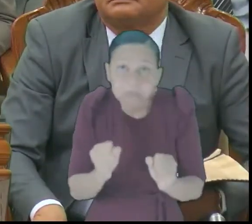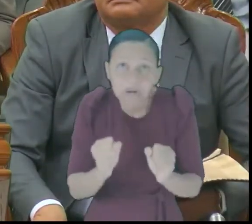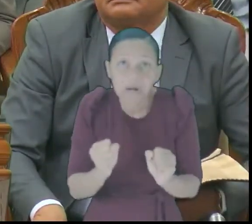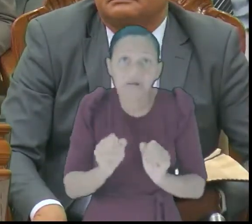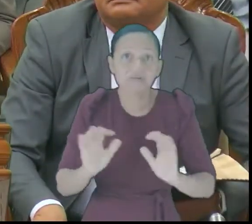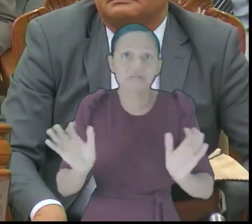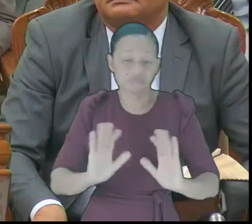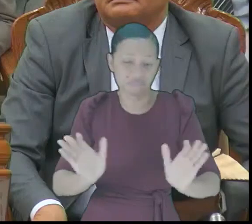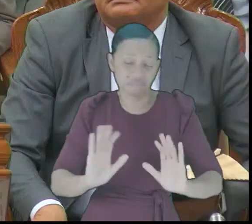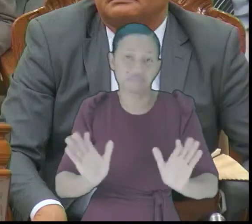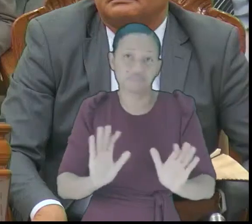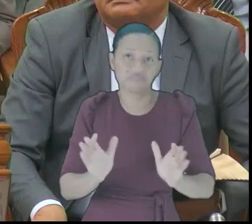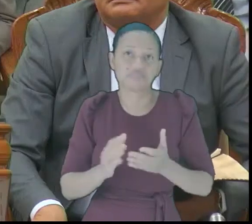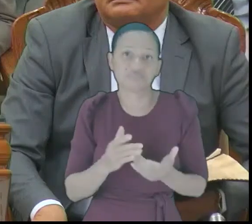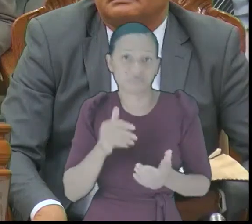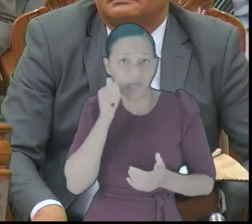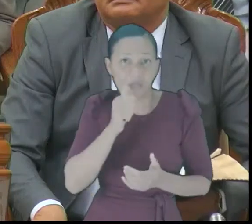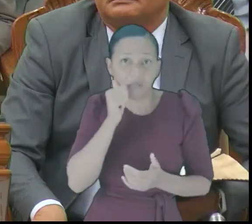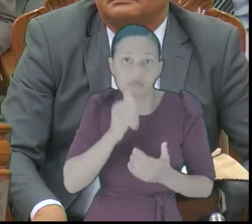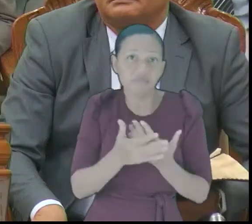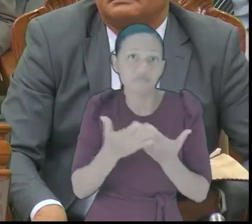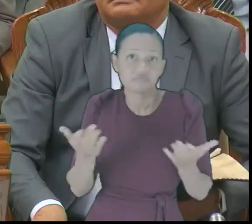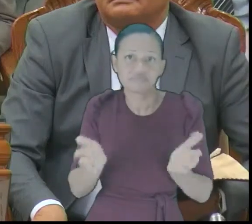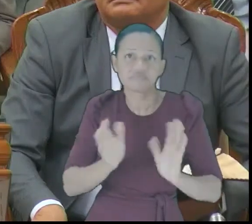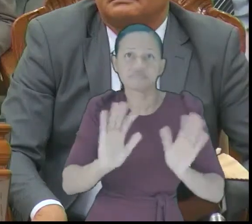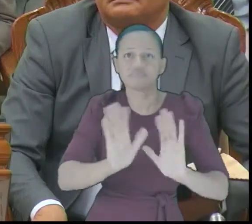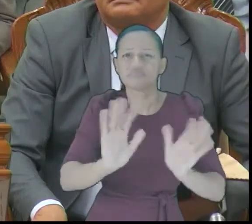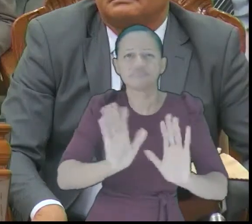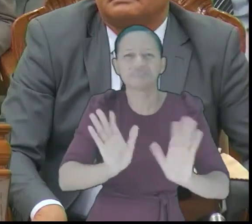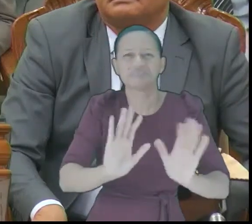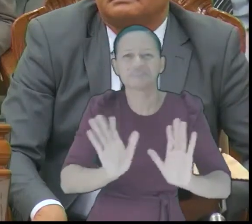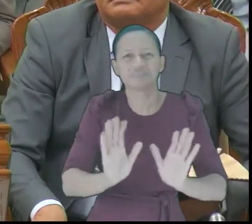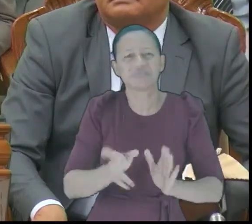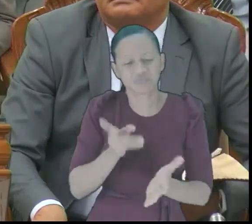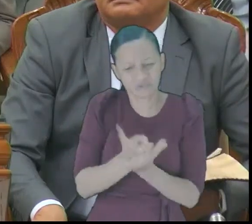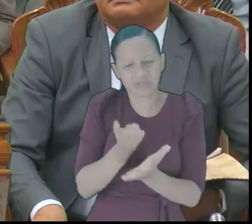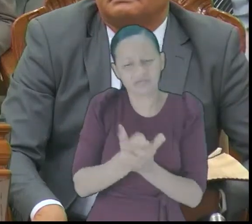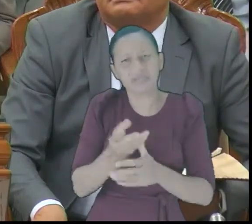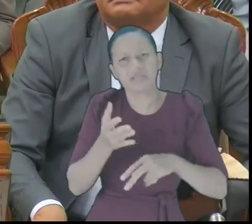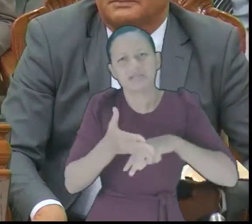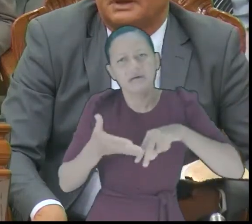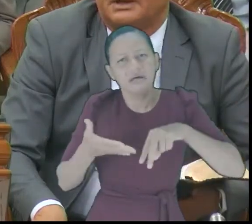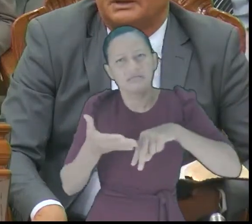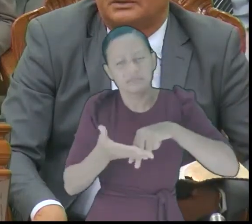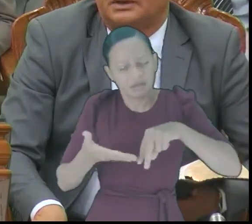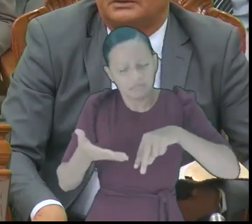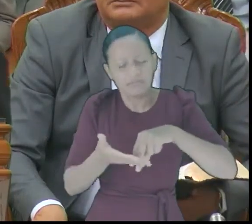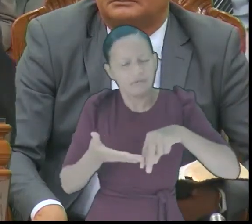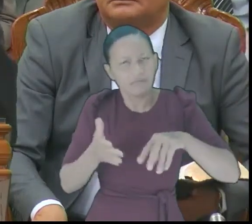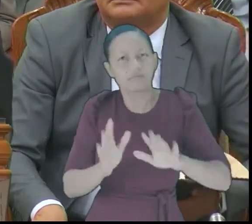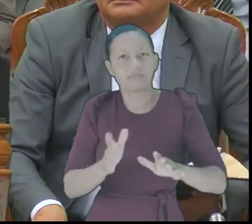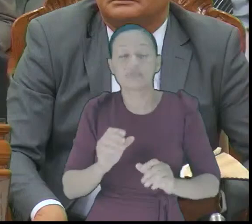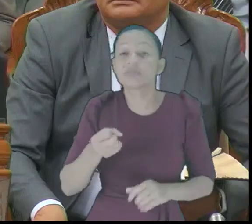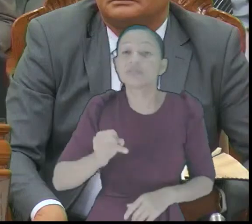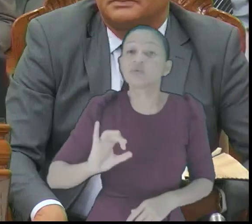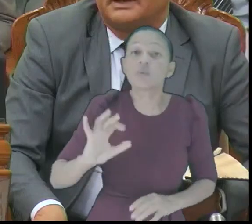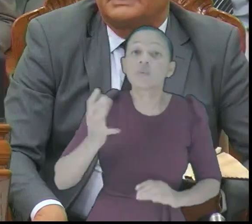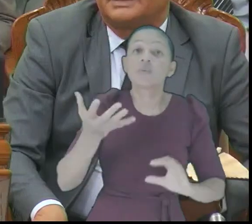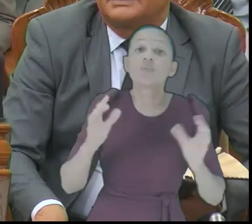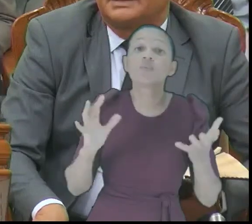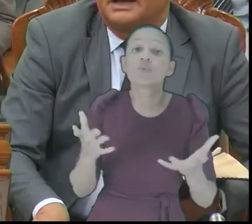vestir calças compridas, você é mulher, se você não precisar, não vista. Fique assim mesmo. Se só vista se houver o que,